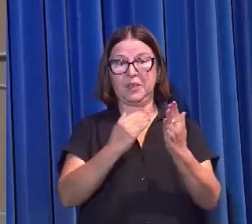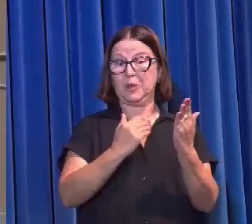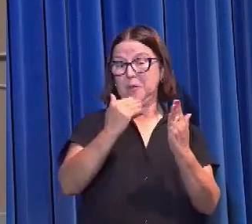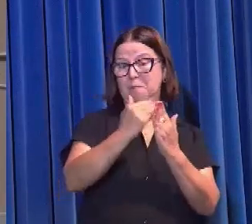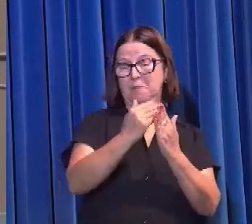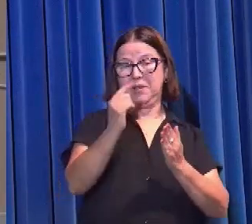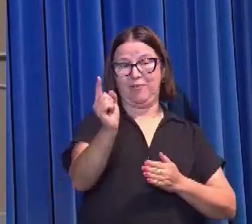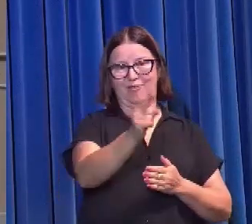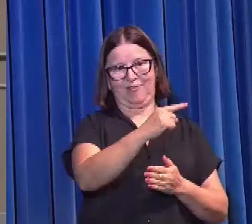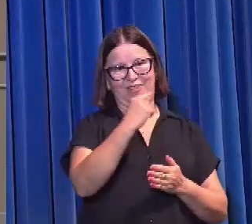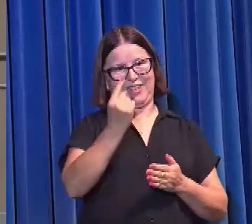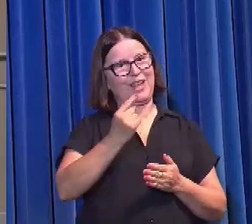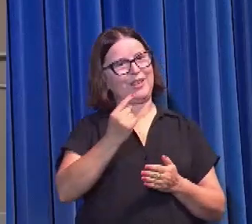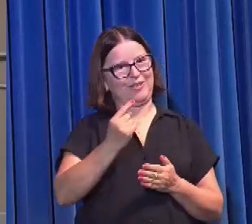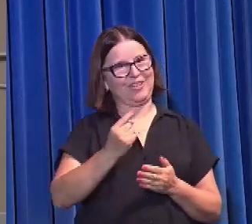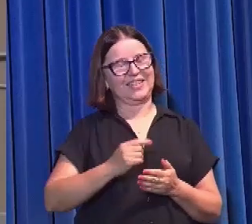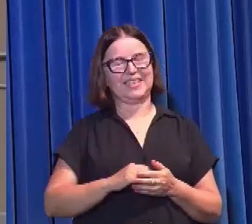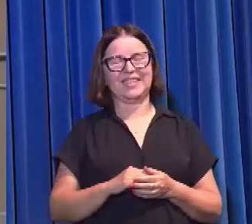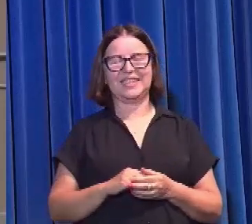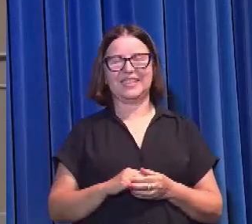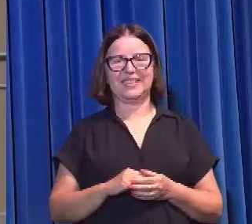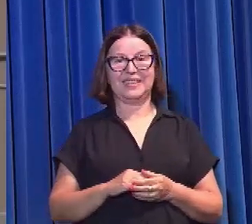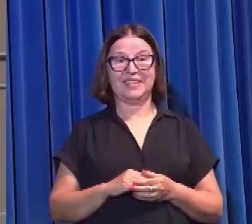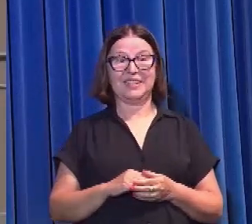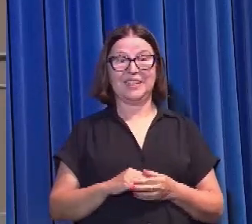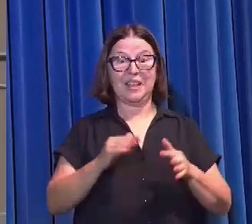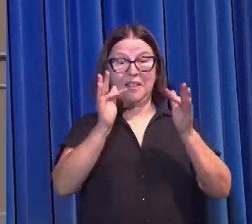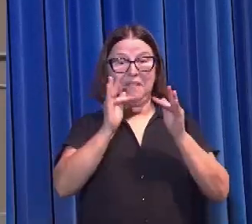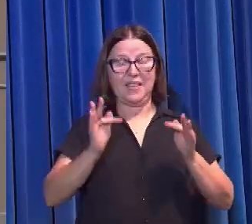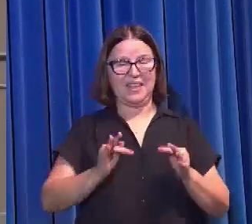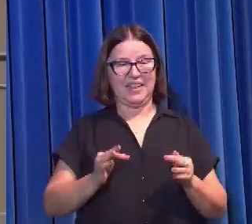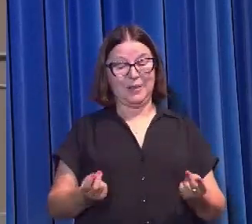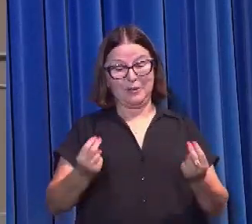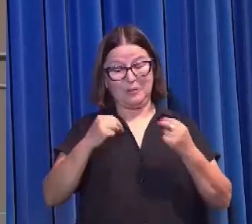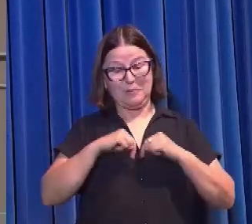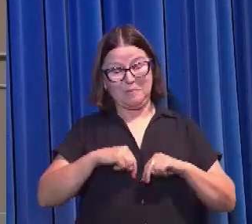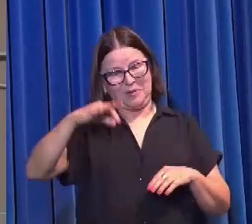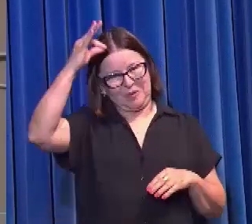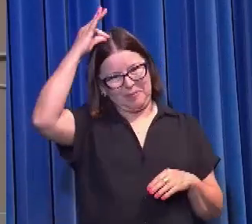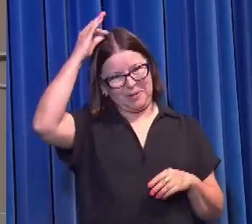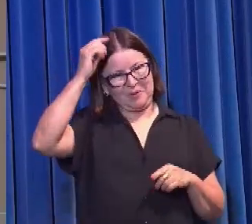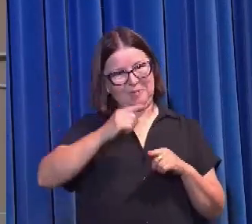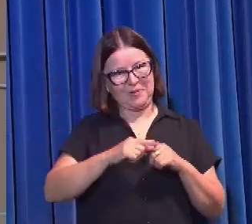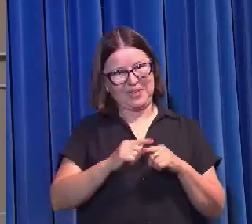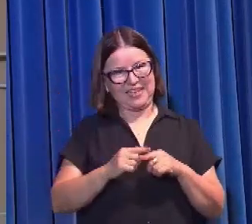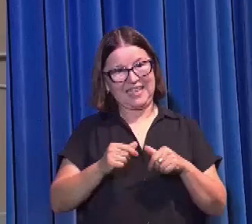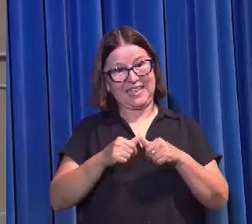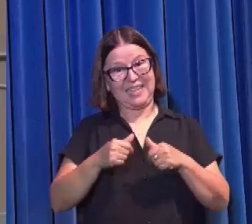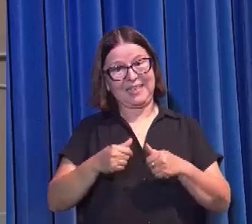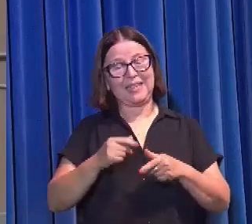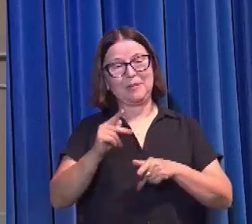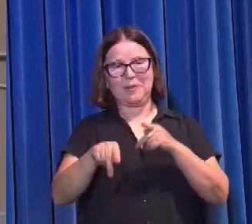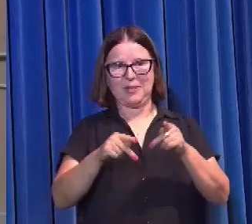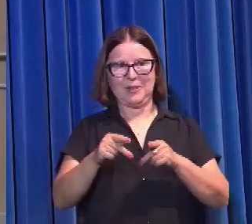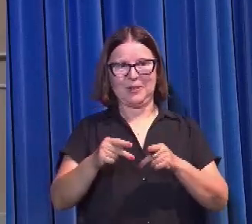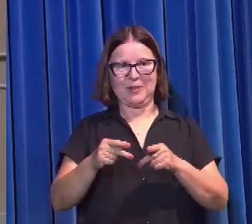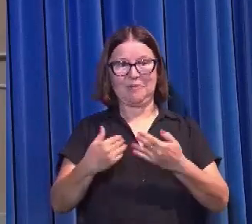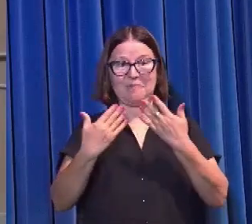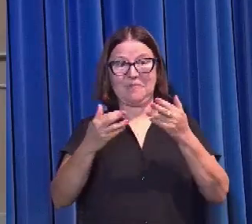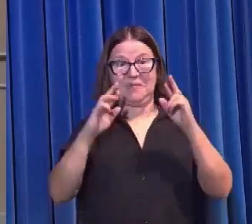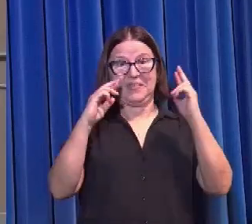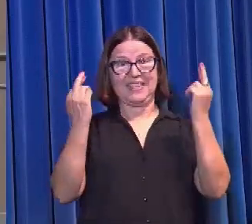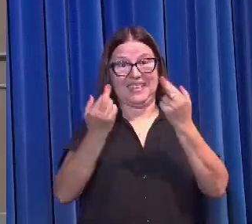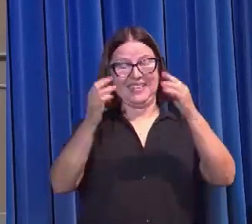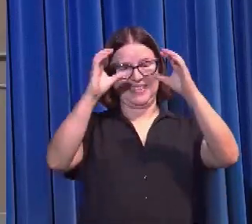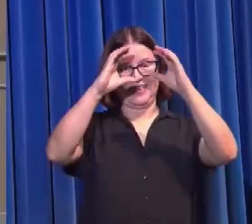Bem-aventurados os humildes de espírito, porque deles é o reino dos céus. E o que é mansidão, meus irmãos? Mansidão, o que é um